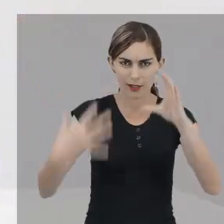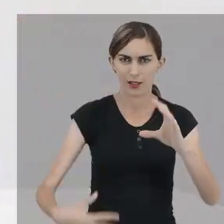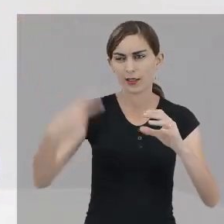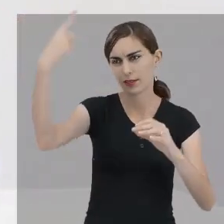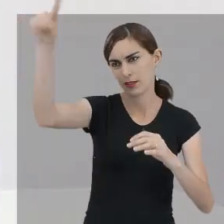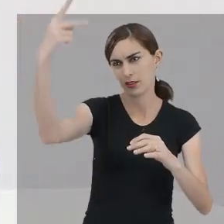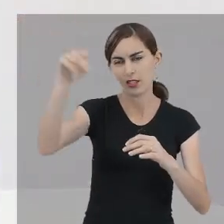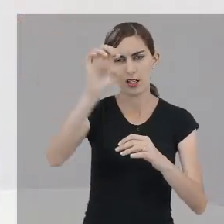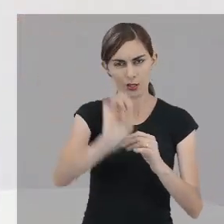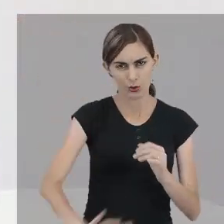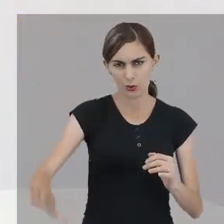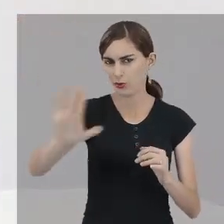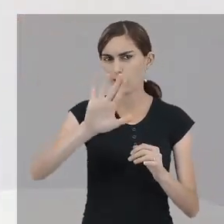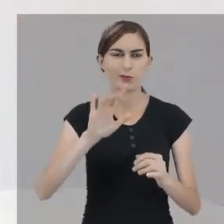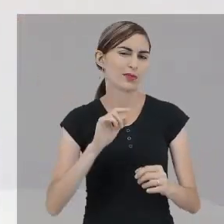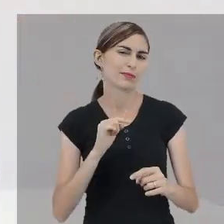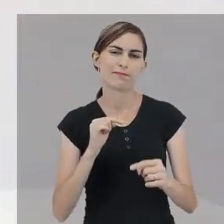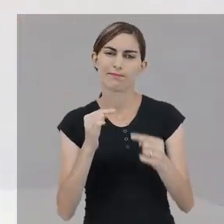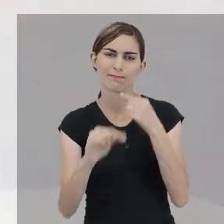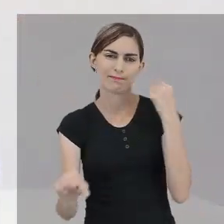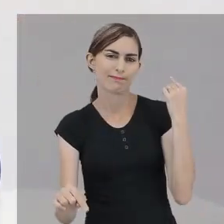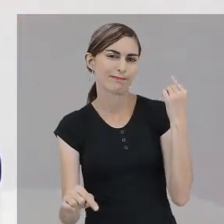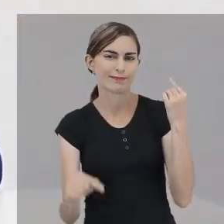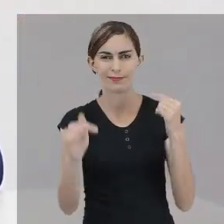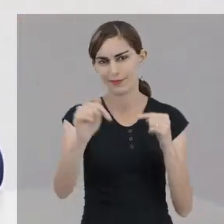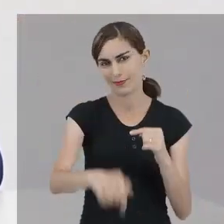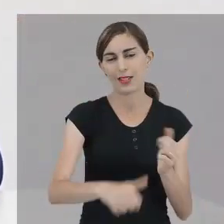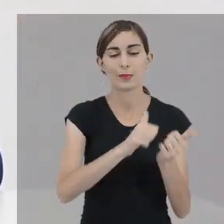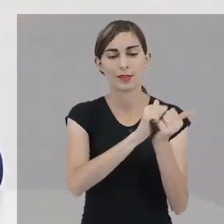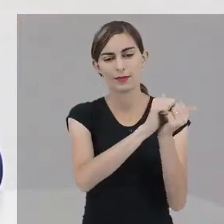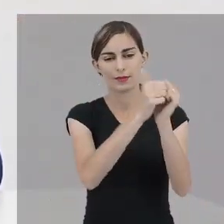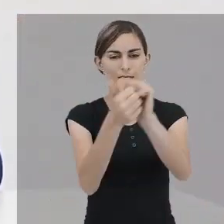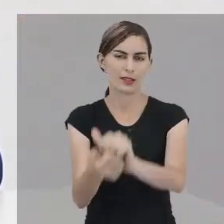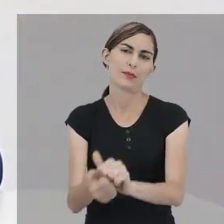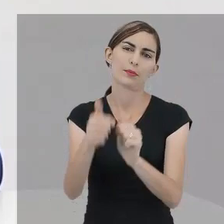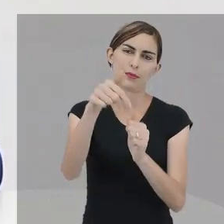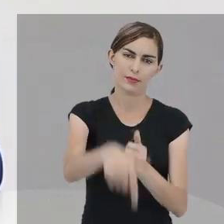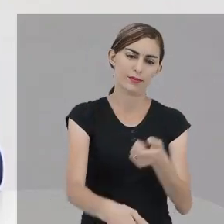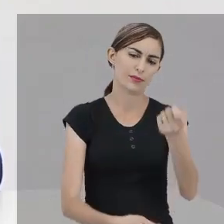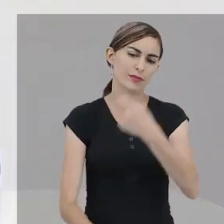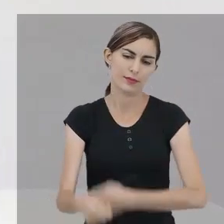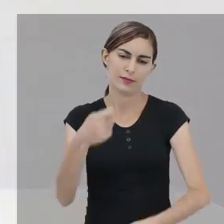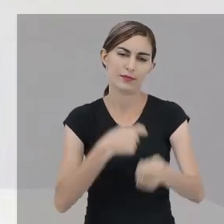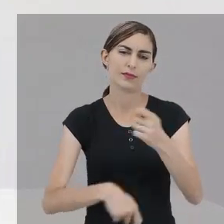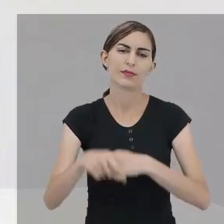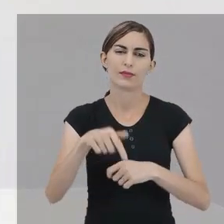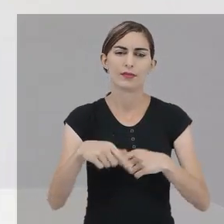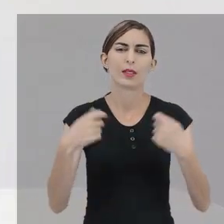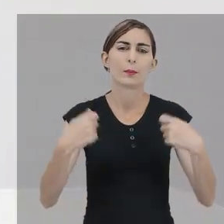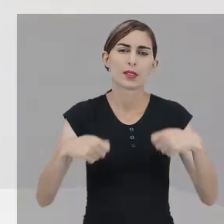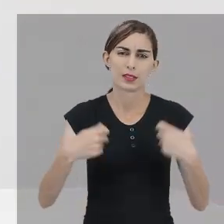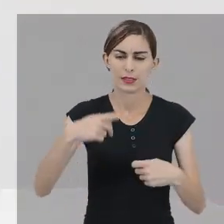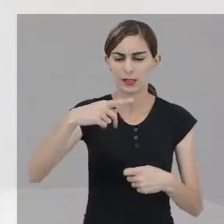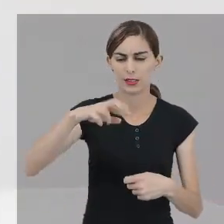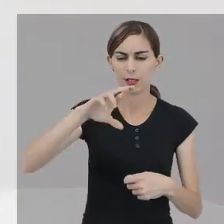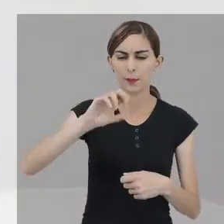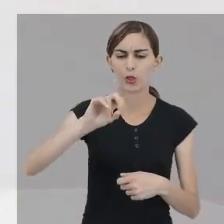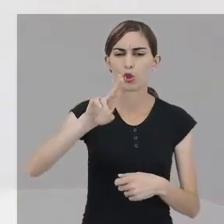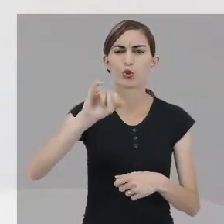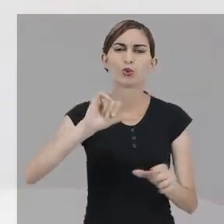característica do mercado de lá, não fosse bem adaptado ao nosso mercado. Então, por isso que o produto teve que